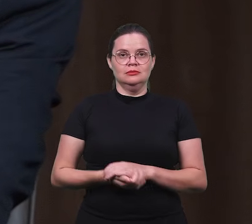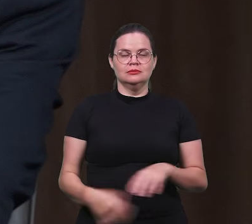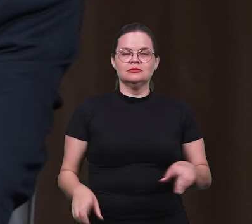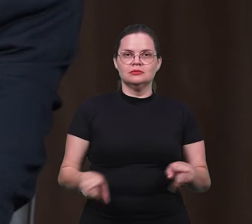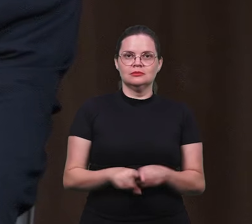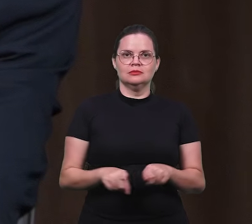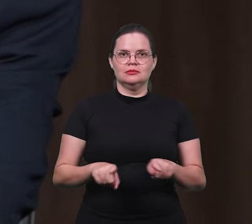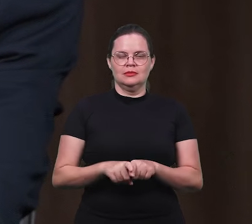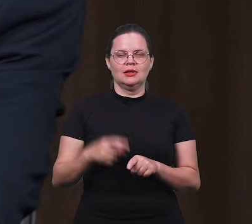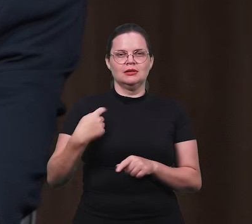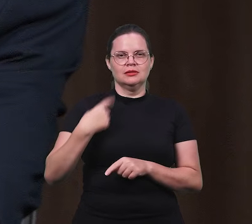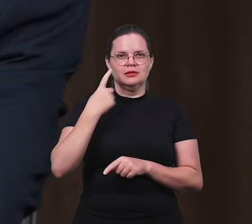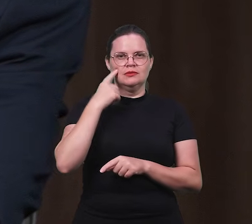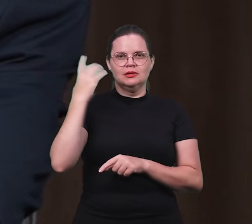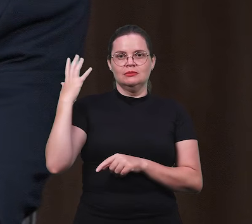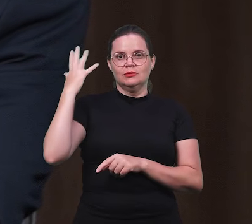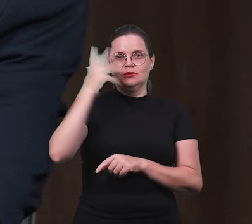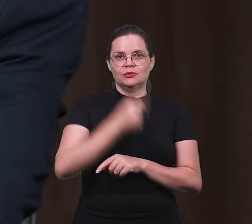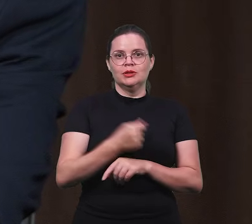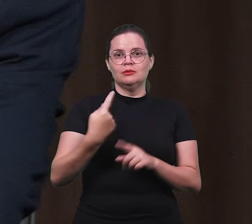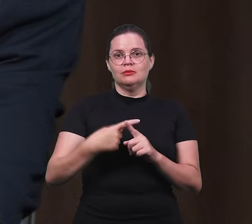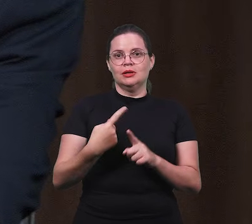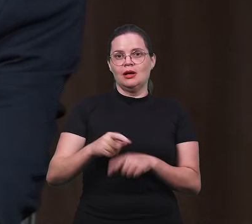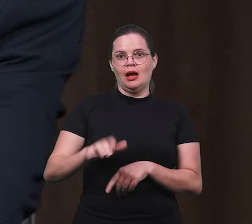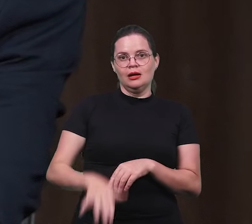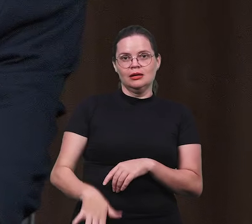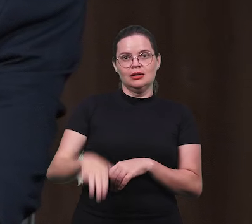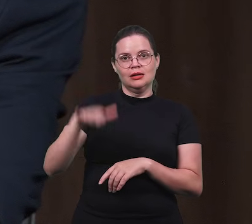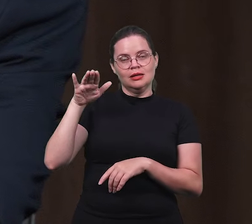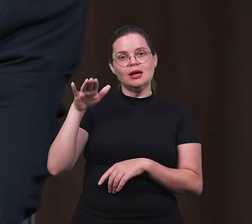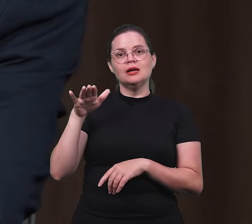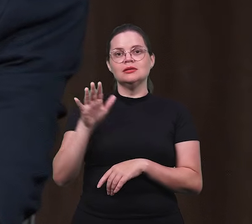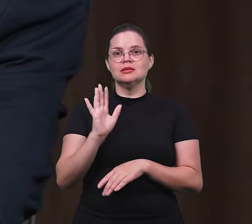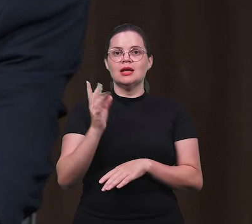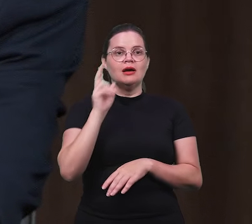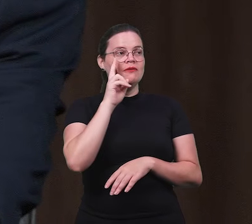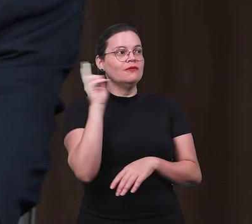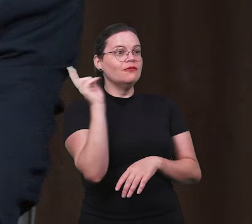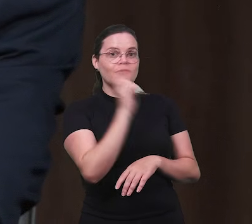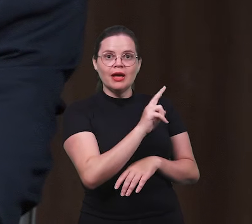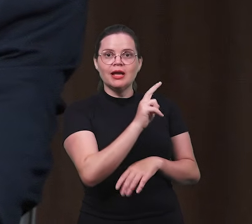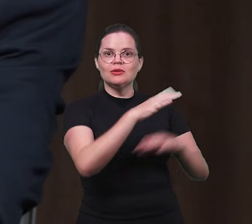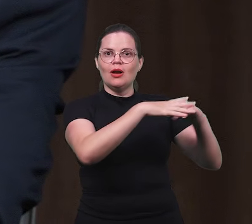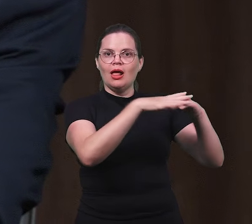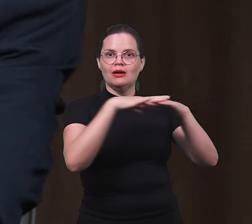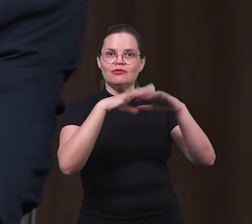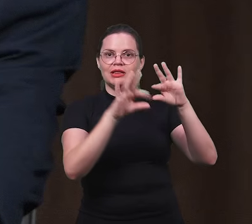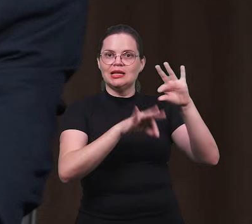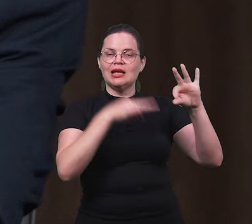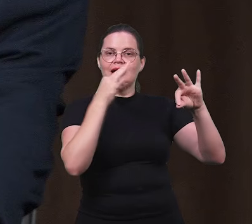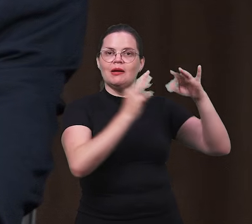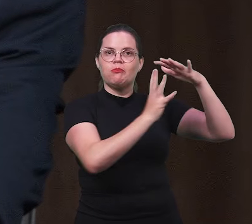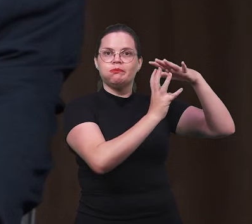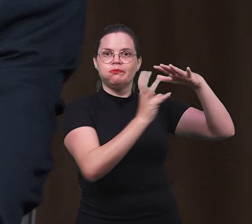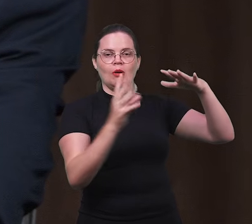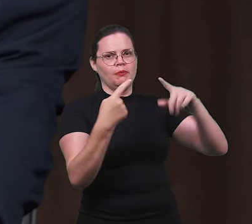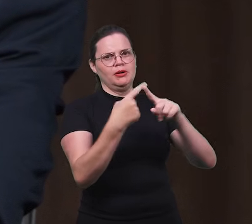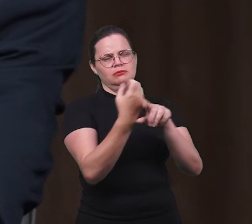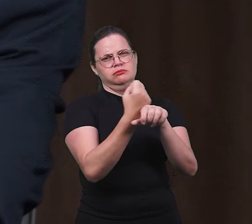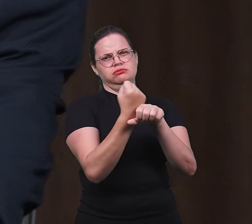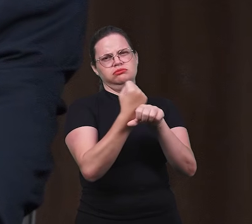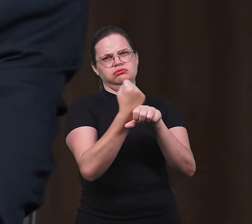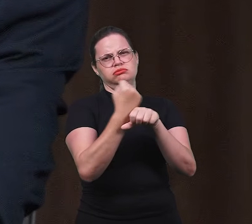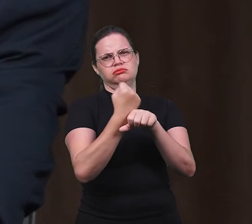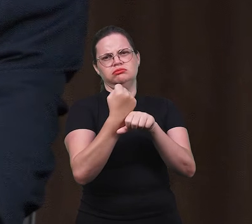do dia a dia deles, e muito bonita, a criança crescendo com a videira ali, que a videira, Isso, ela vive muitos vive